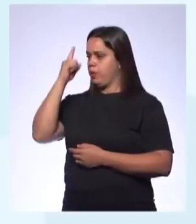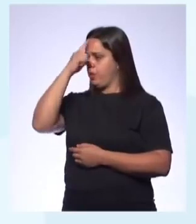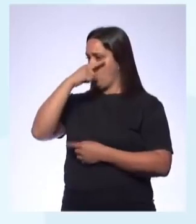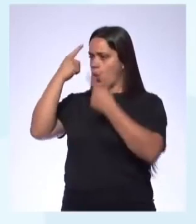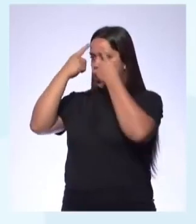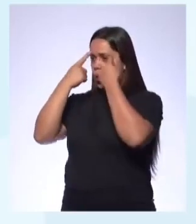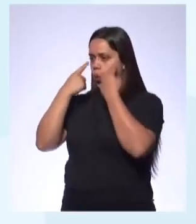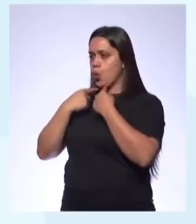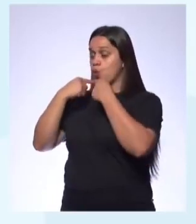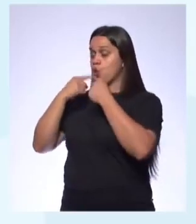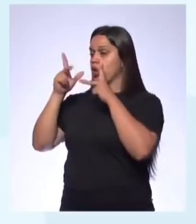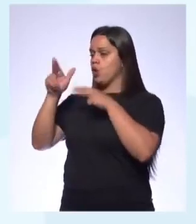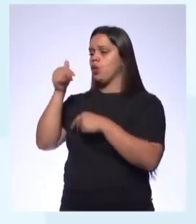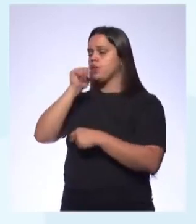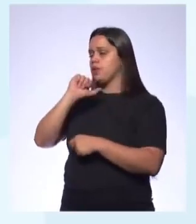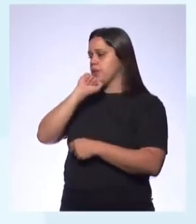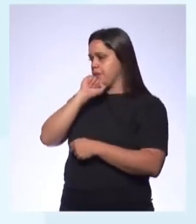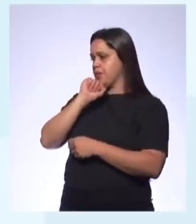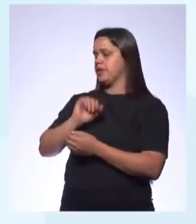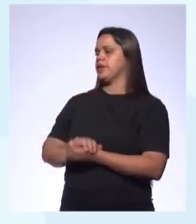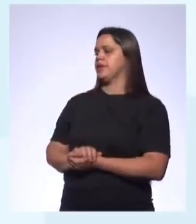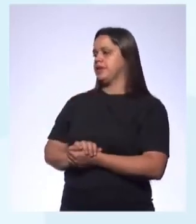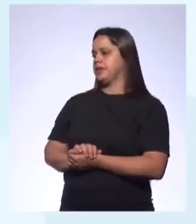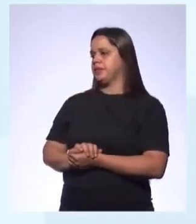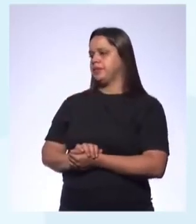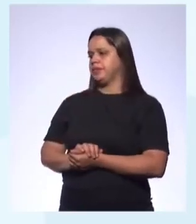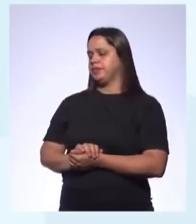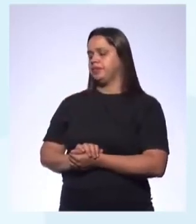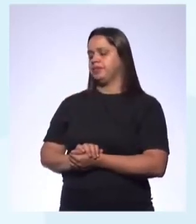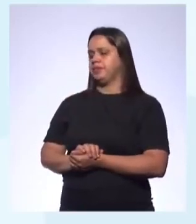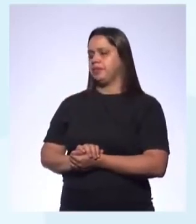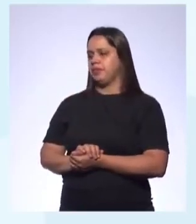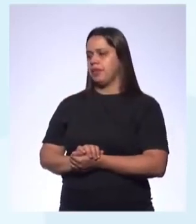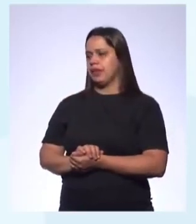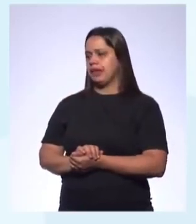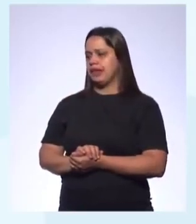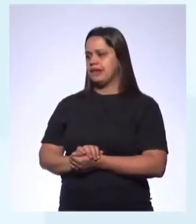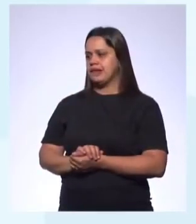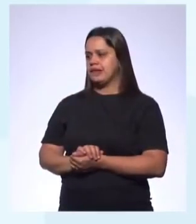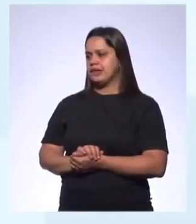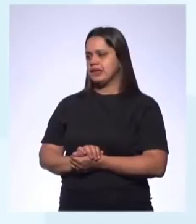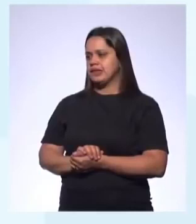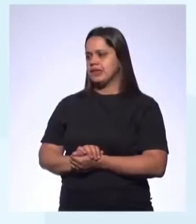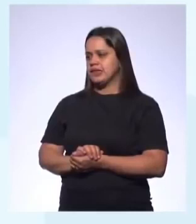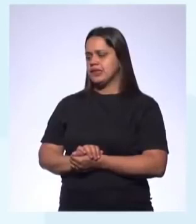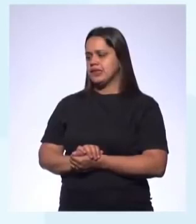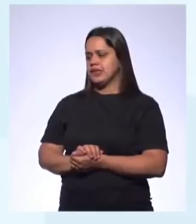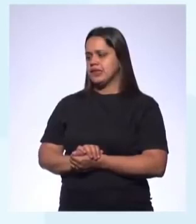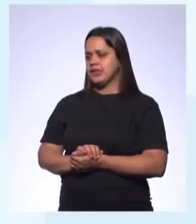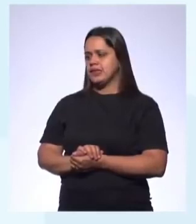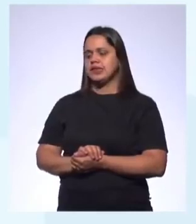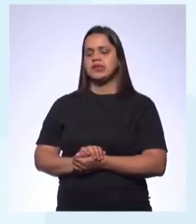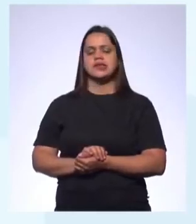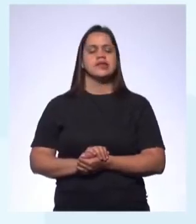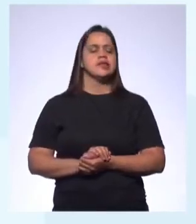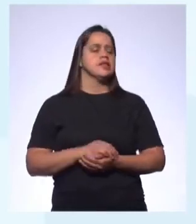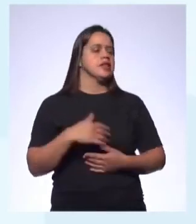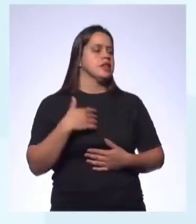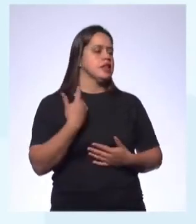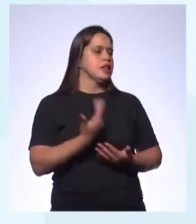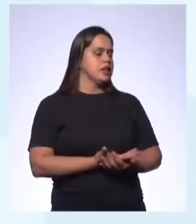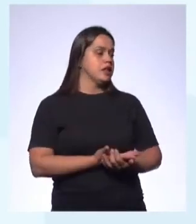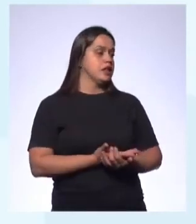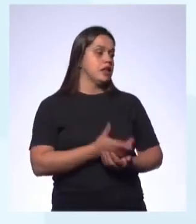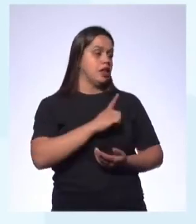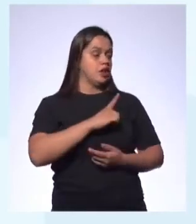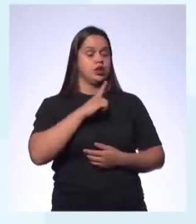oval, igual da minha mãe. Acho que ela continuava, né? Isso. Acho que ela continua agora também. I have green eyes. Eu